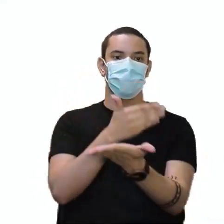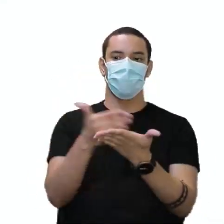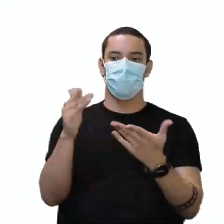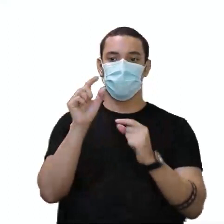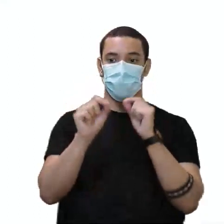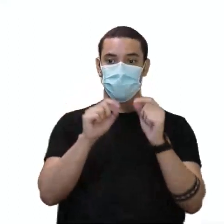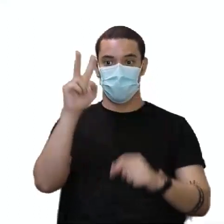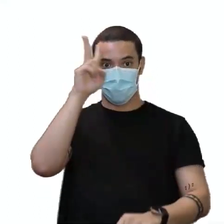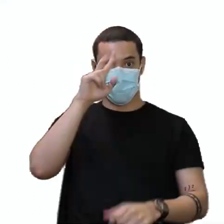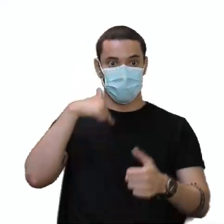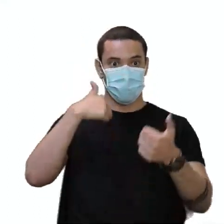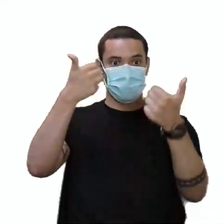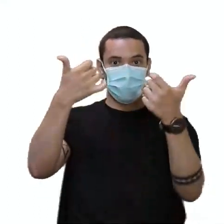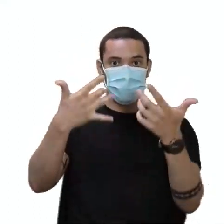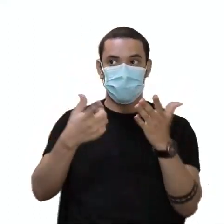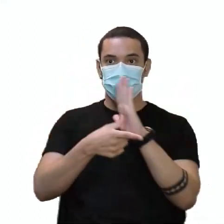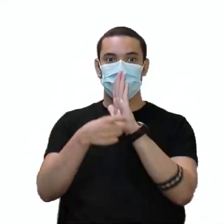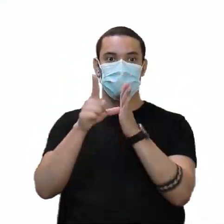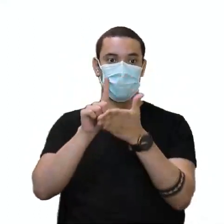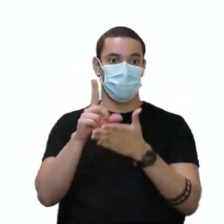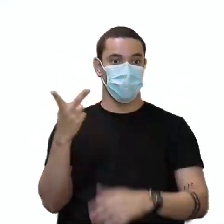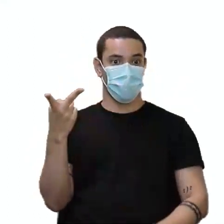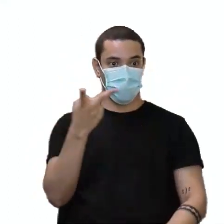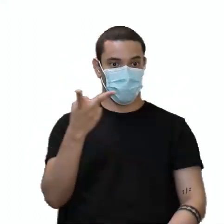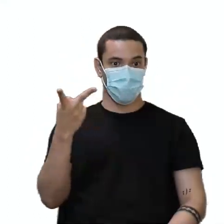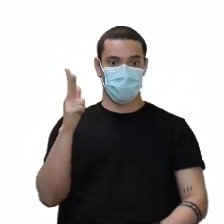antes do quê?